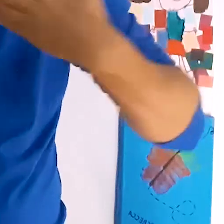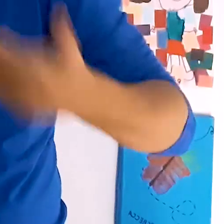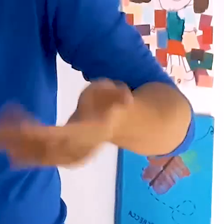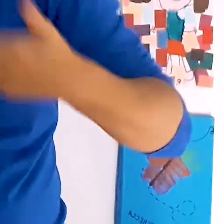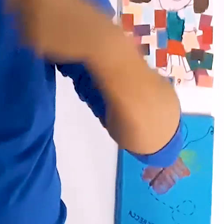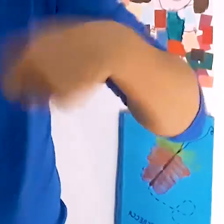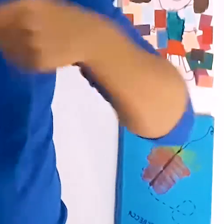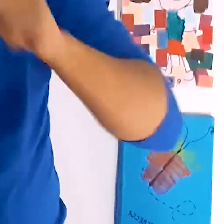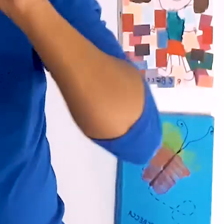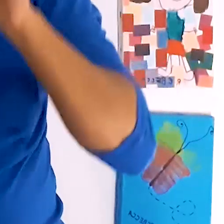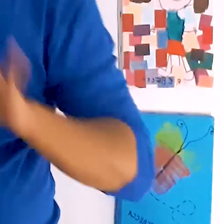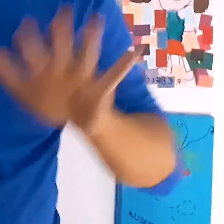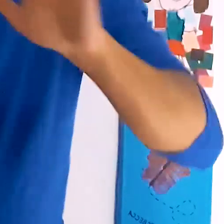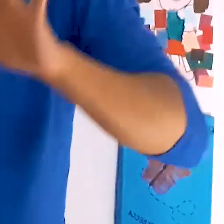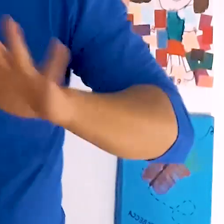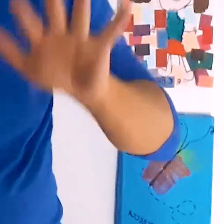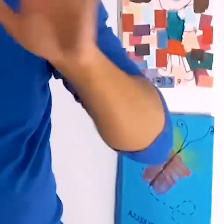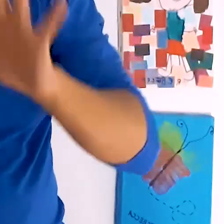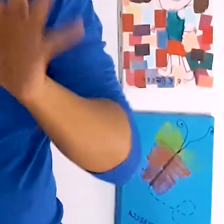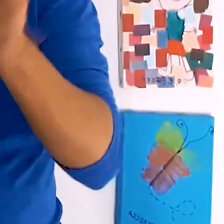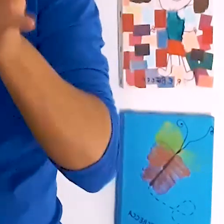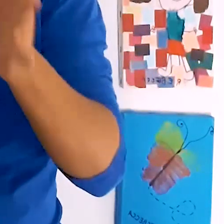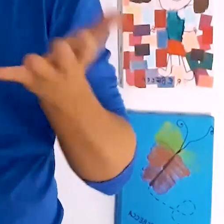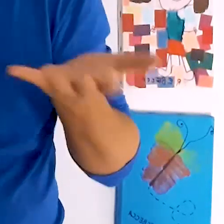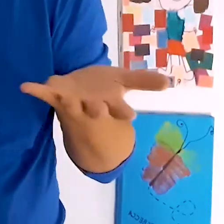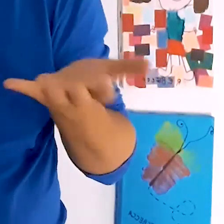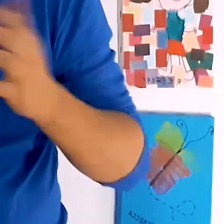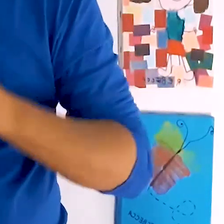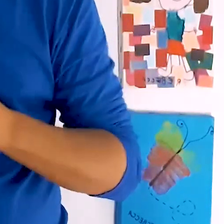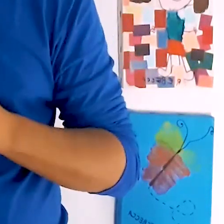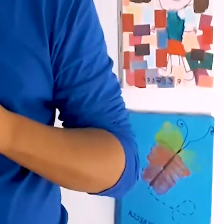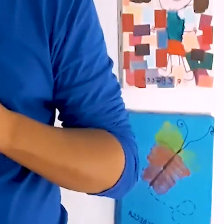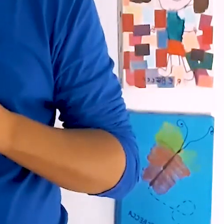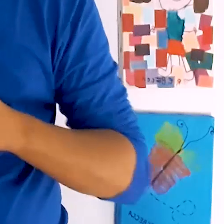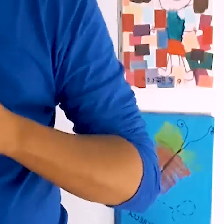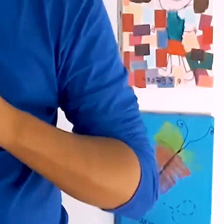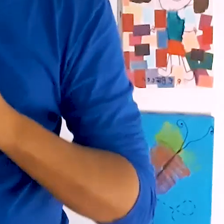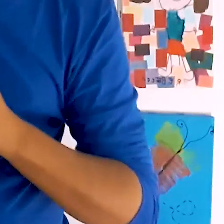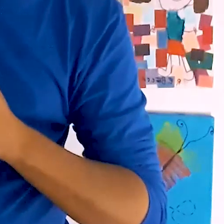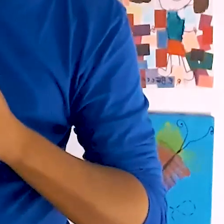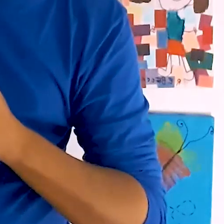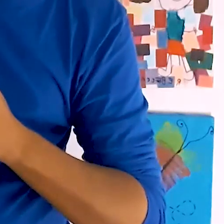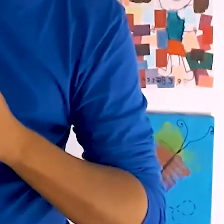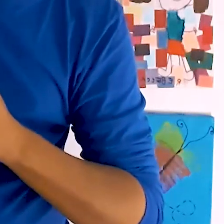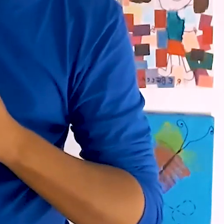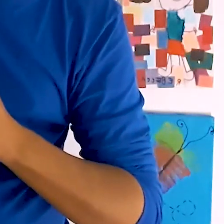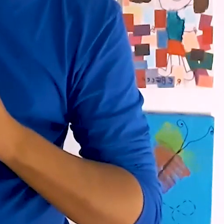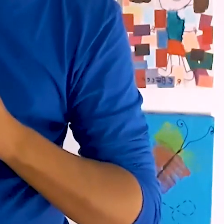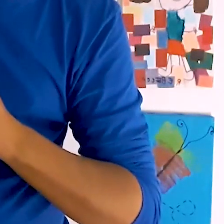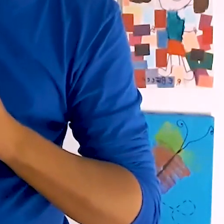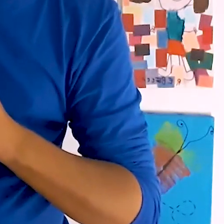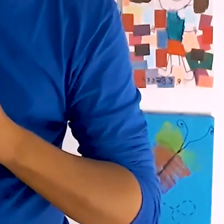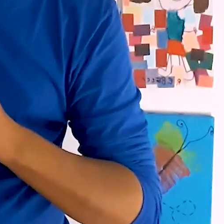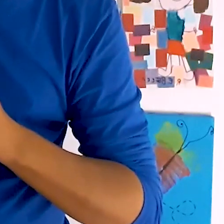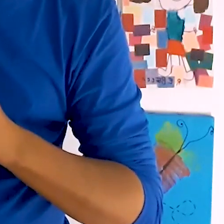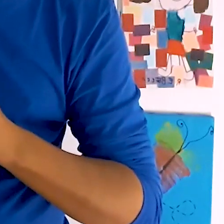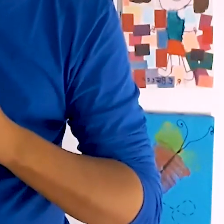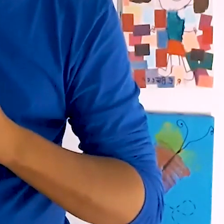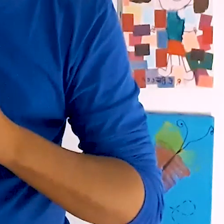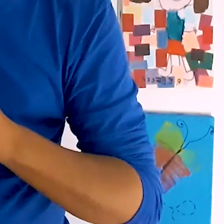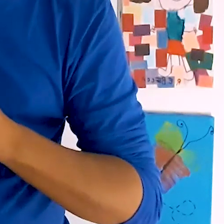qualquer brincadeira, com tudo que a gente vier fazer. Mas precisa tomar cuidado, não é mesmo? Bom.